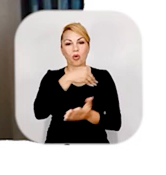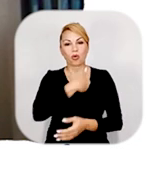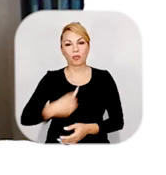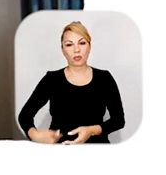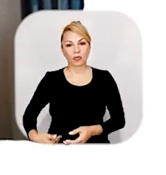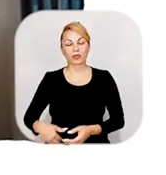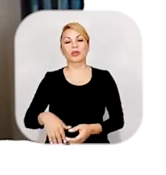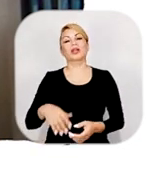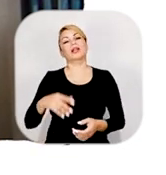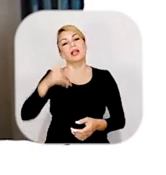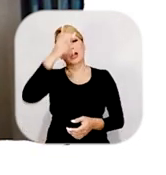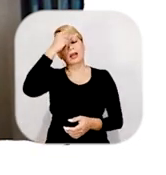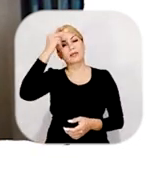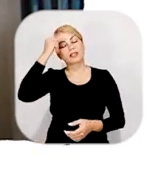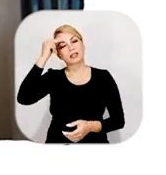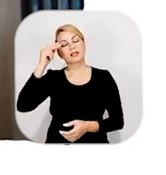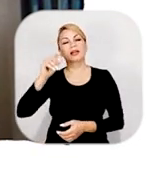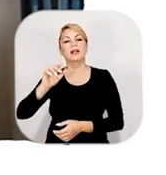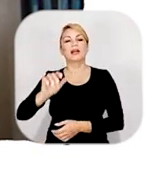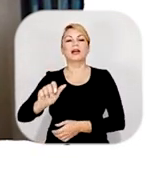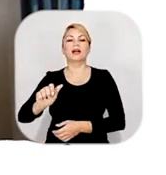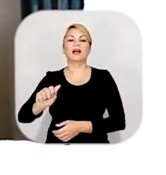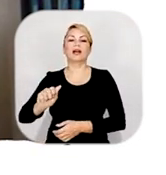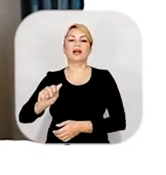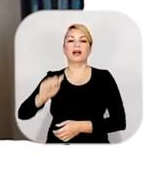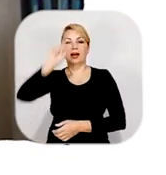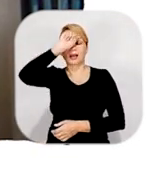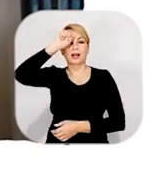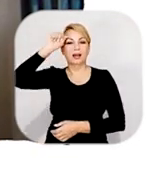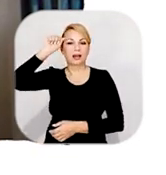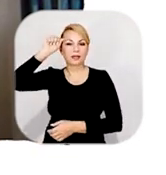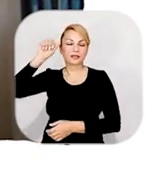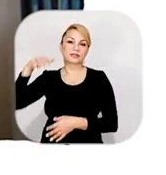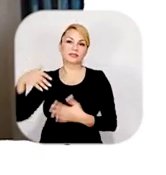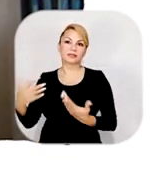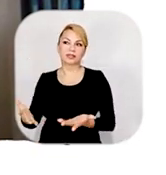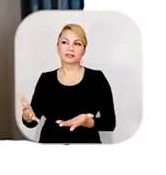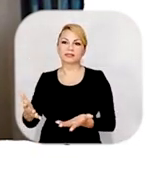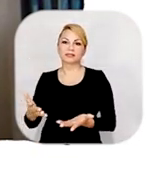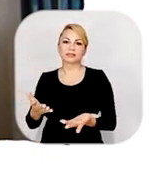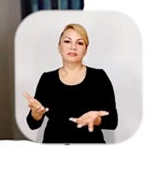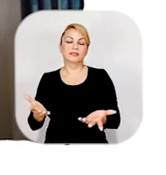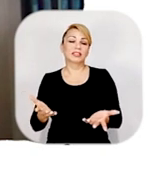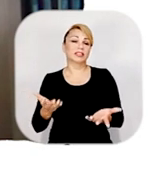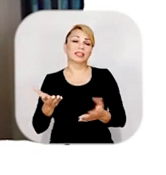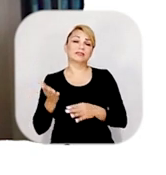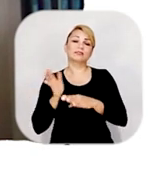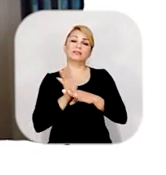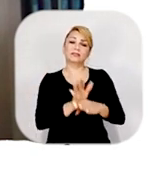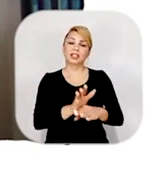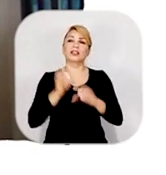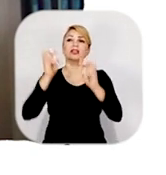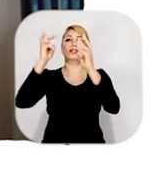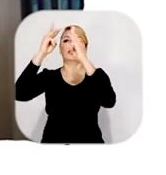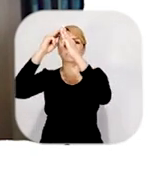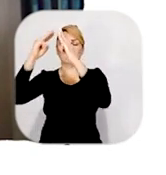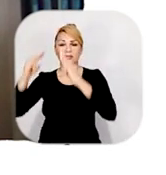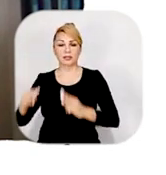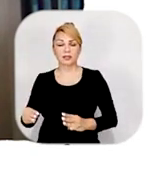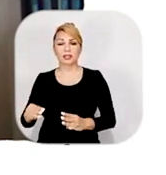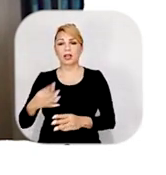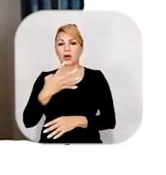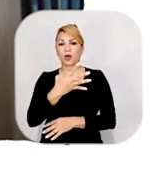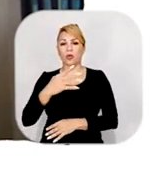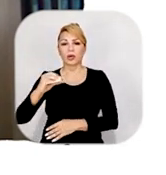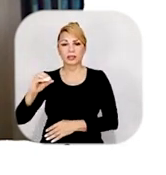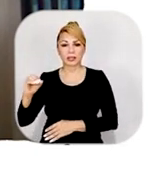para ser devolvido, e eles não aplicam, que é para poder fazer esses pencards e também para levar. O Museu Guild imprimiu 400